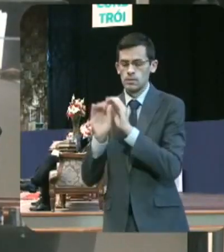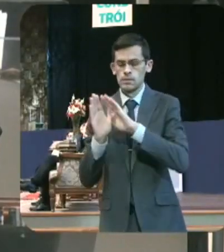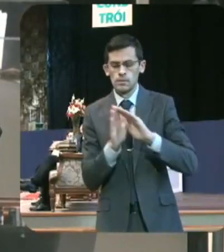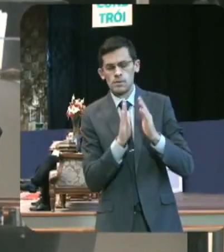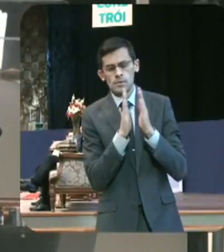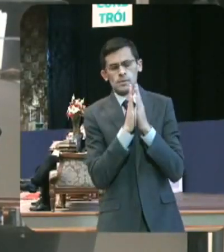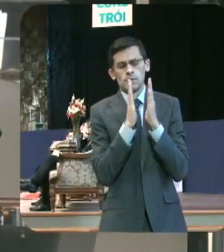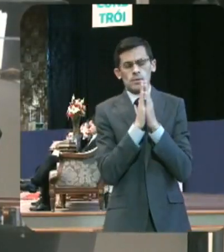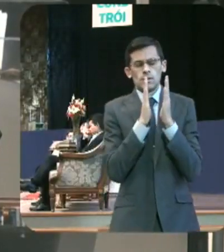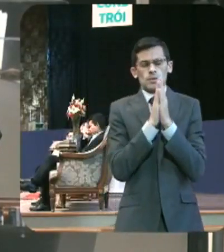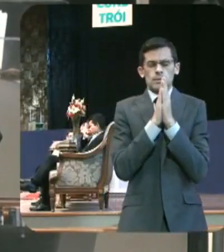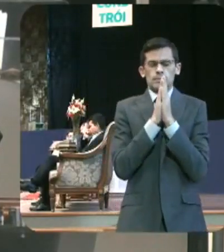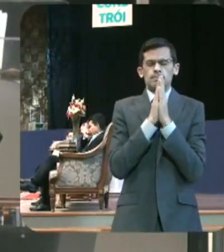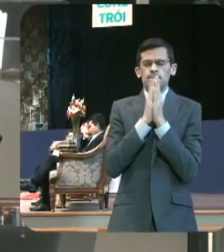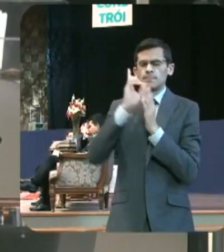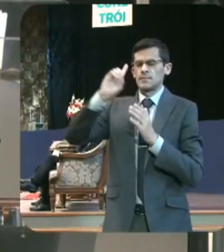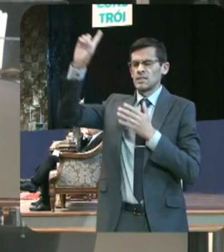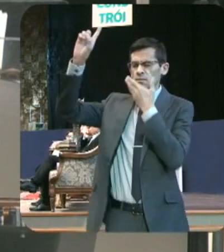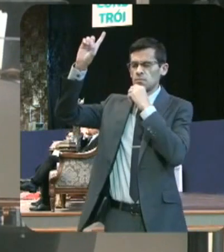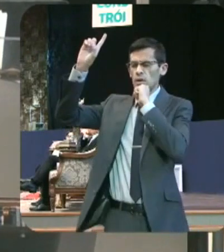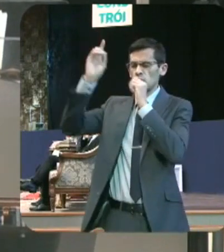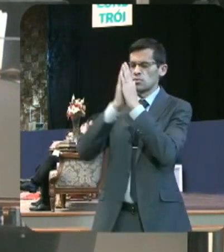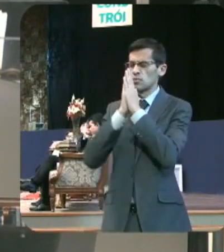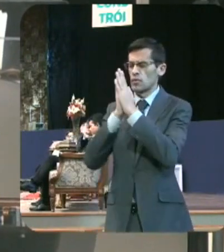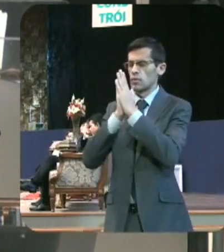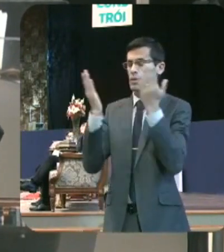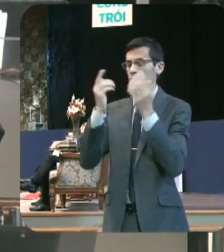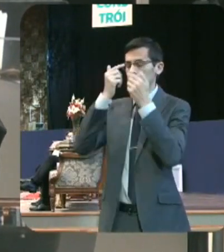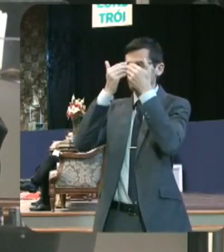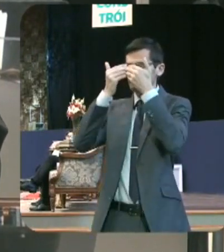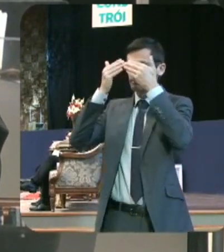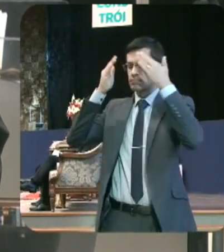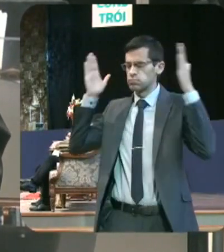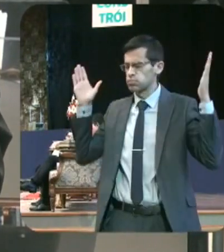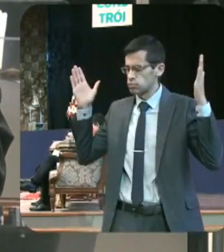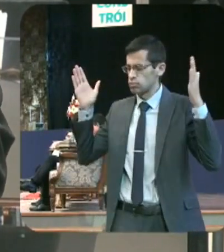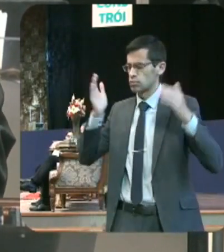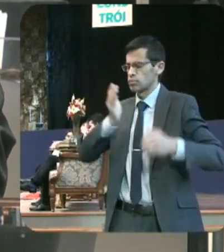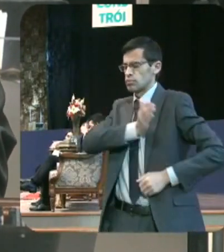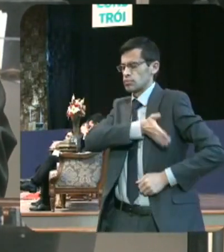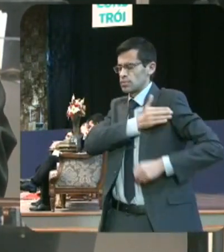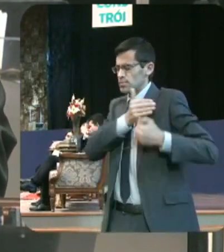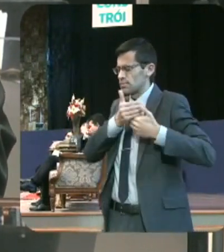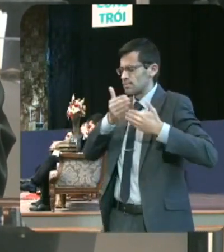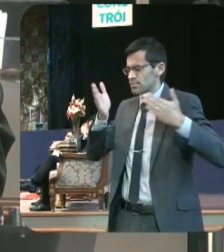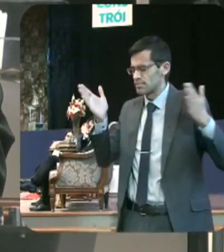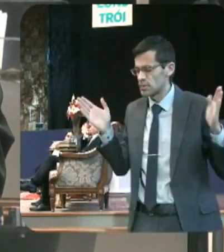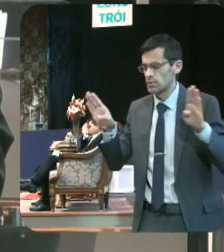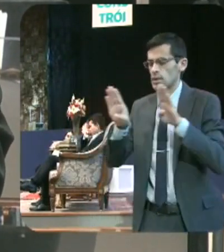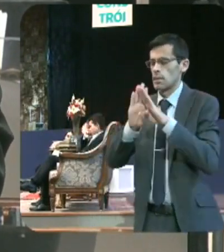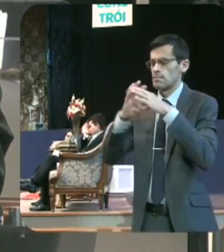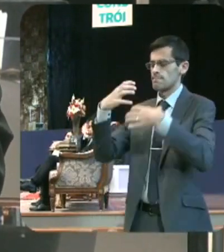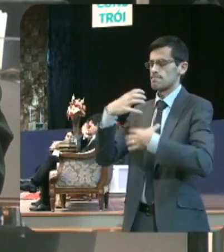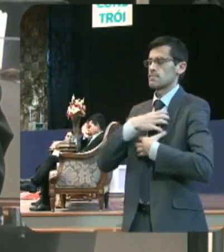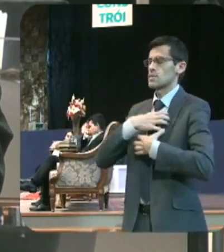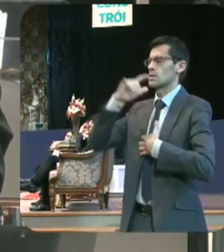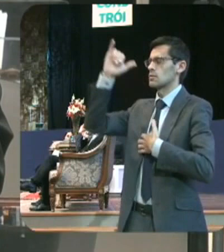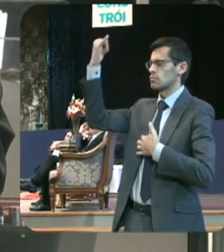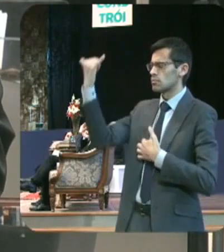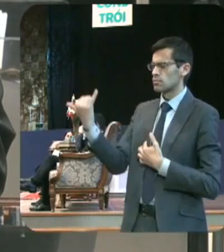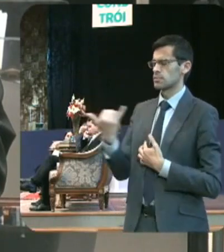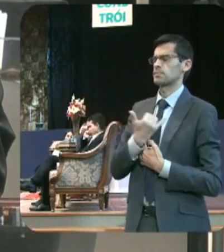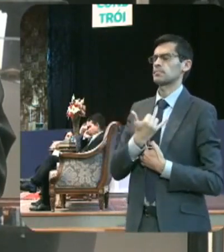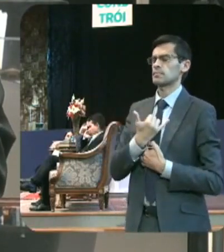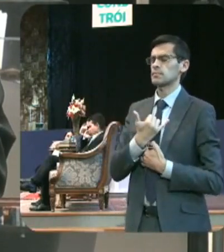querido, nesta hora, abre os nossos olhos espirituais, abre o nosso coração para ouvir a Tua